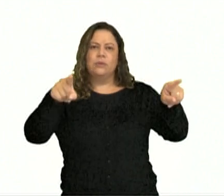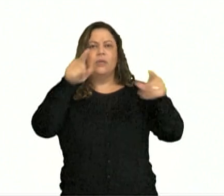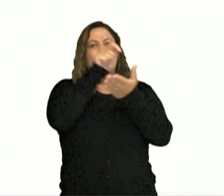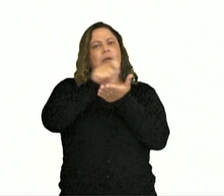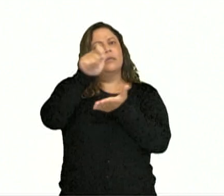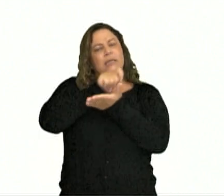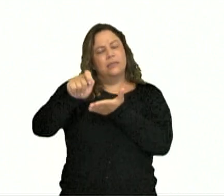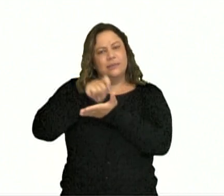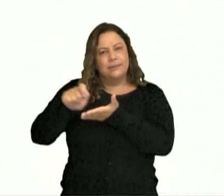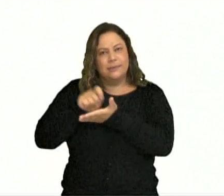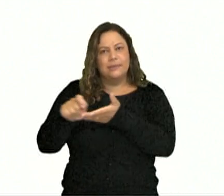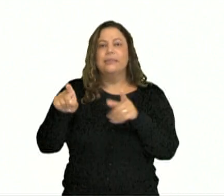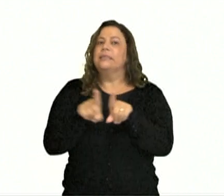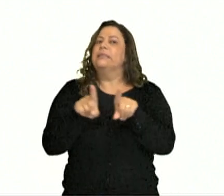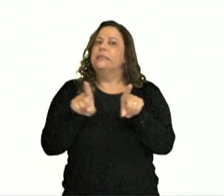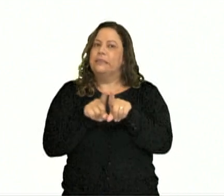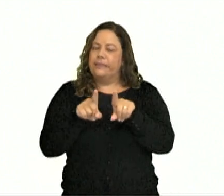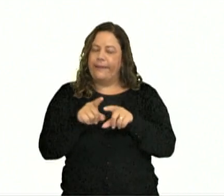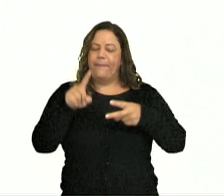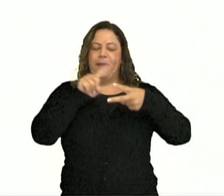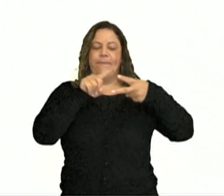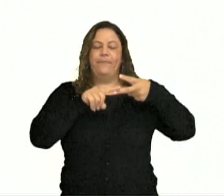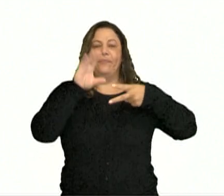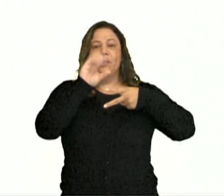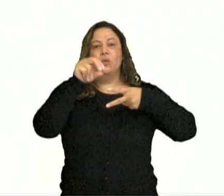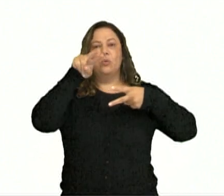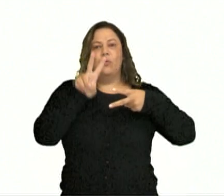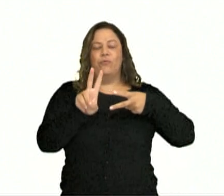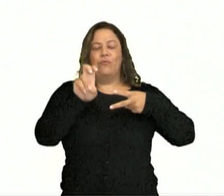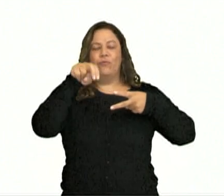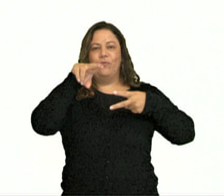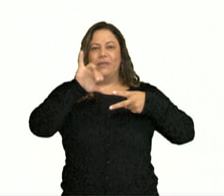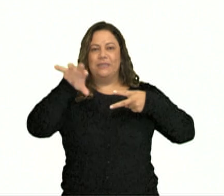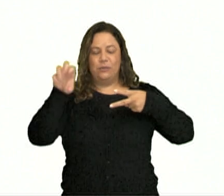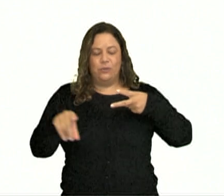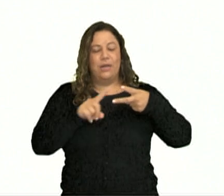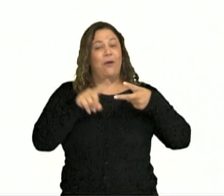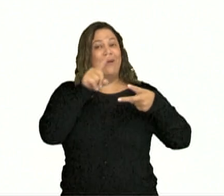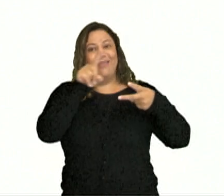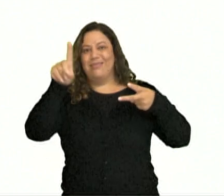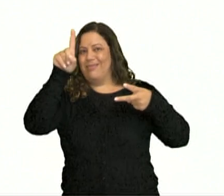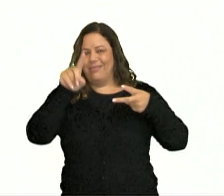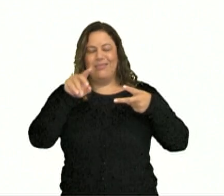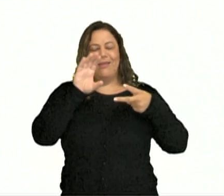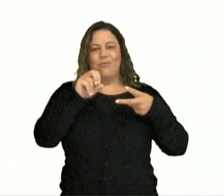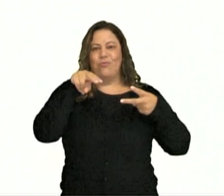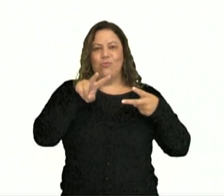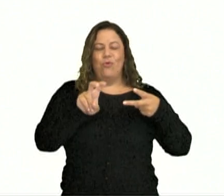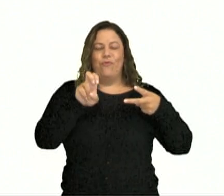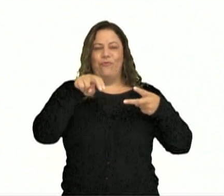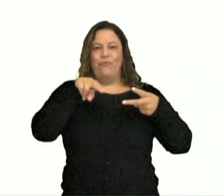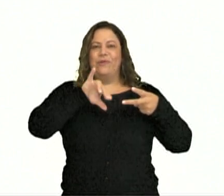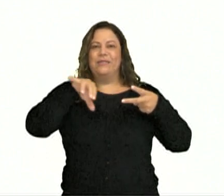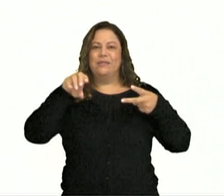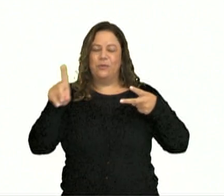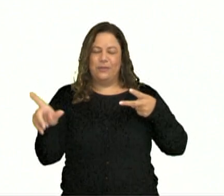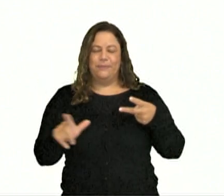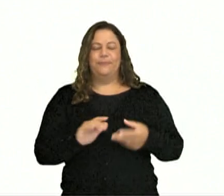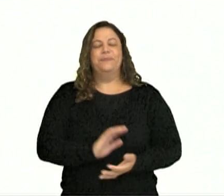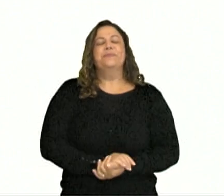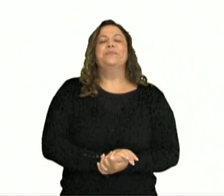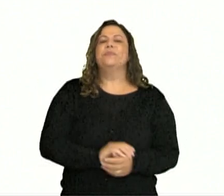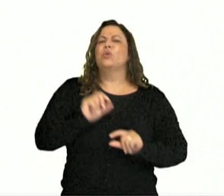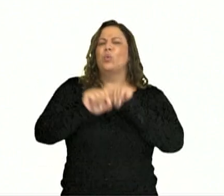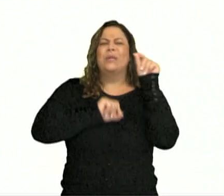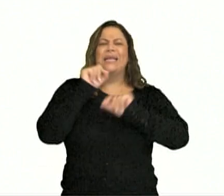notação musical convencional e não convencional. Então a gente vai falar um pouquinho do que é essa notação musical,